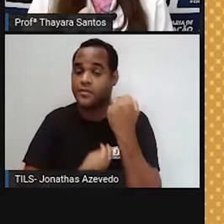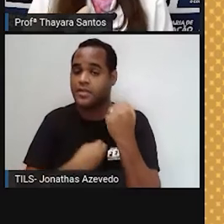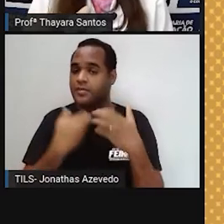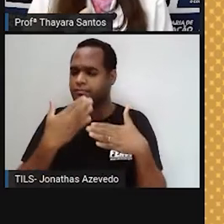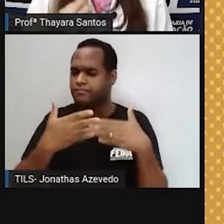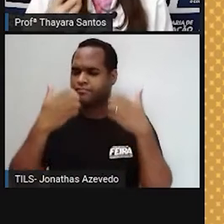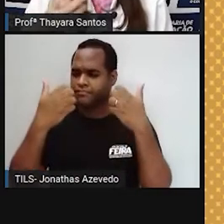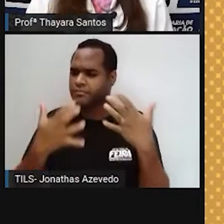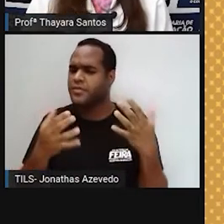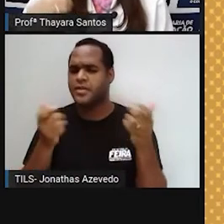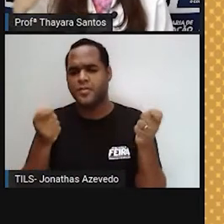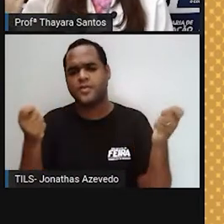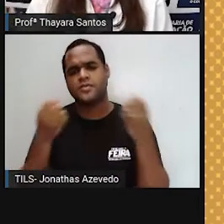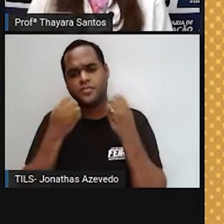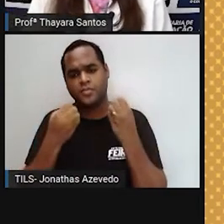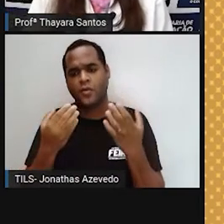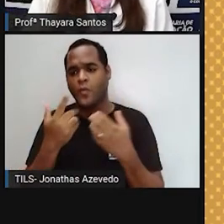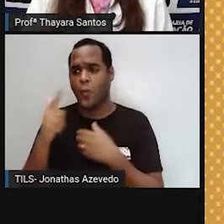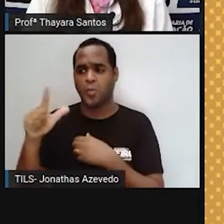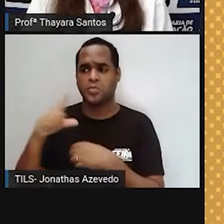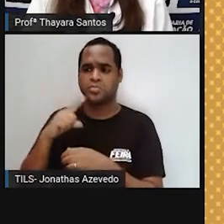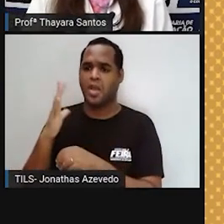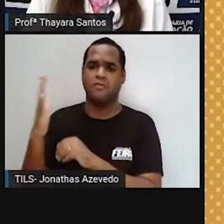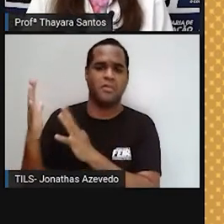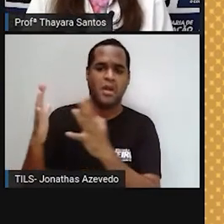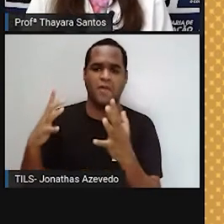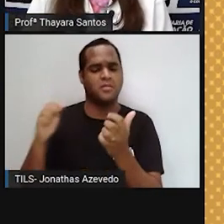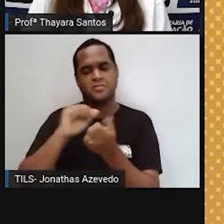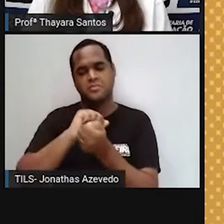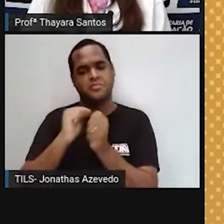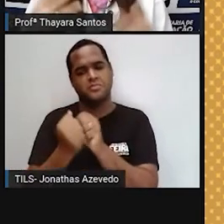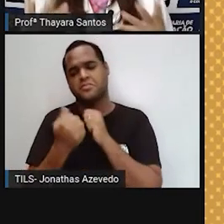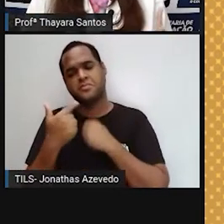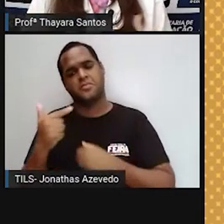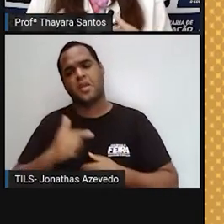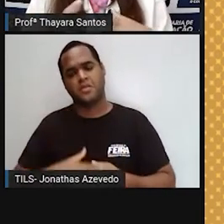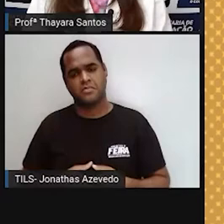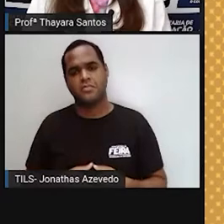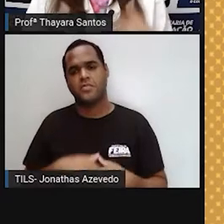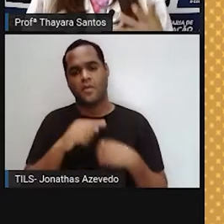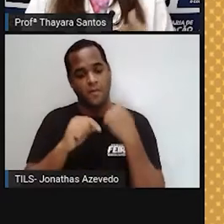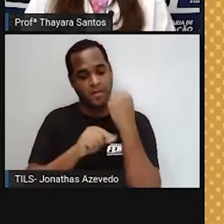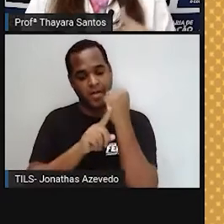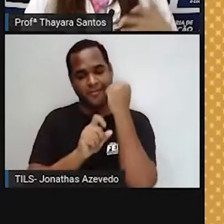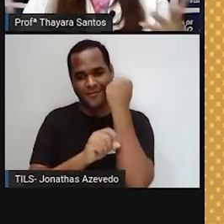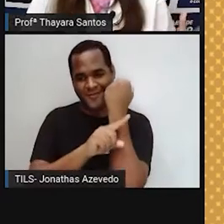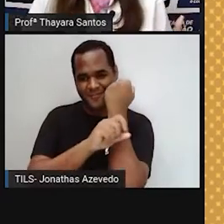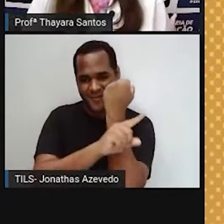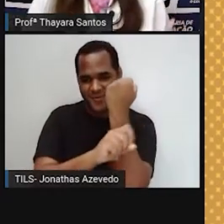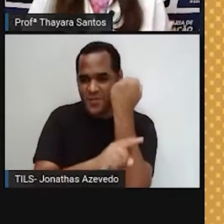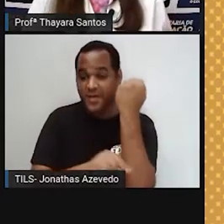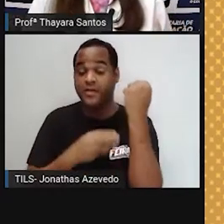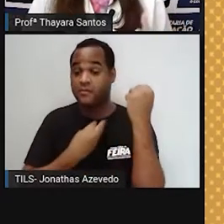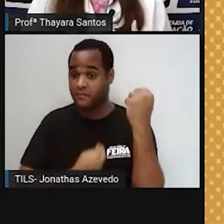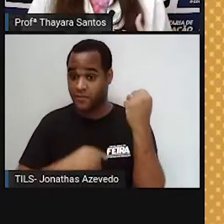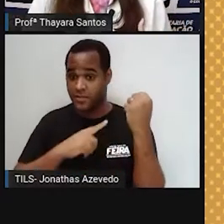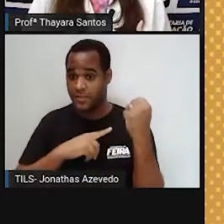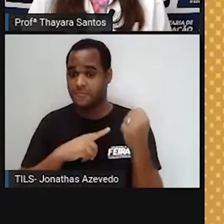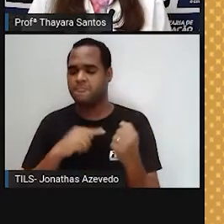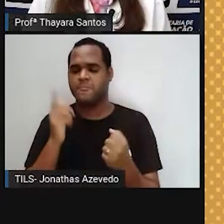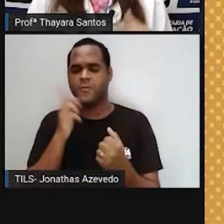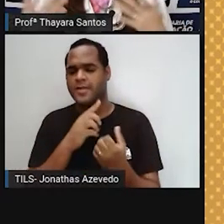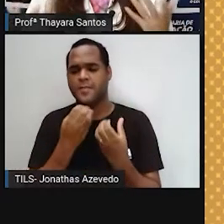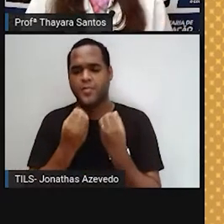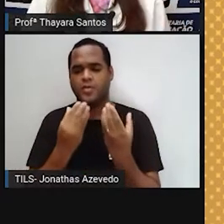uma vantagem com relação às outras plantas que não têm essa adaptação. Então, o cacto ele consegue sobreviver e domina muito bem esse